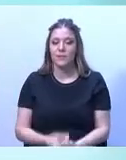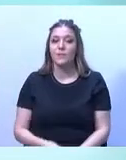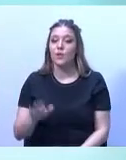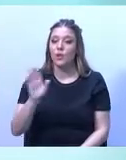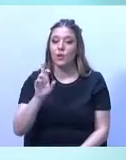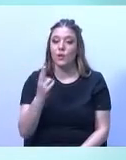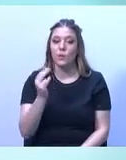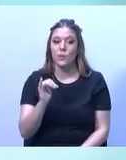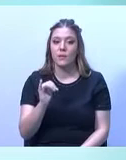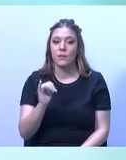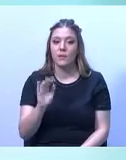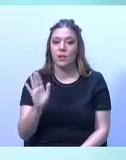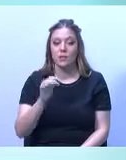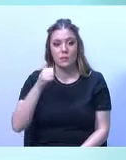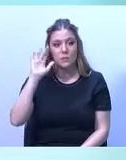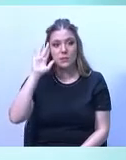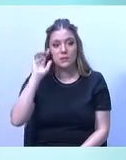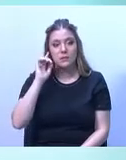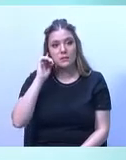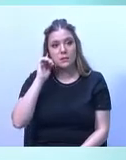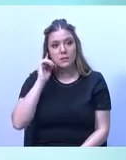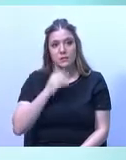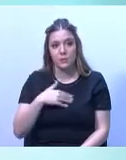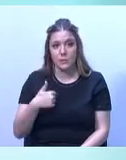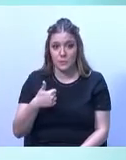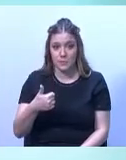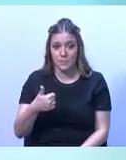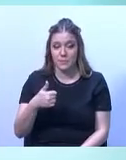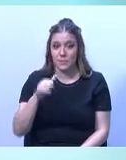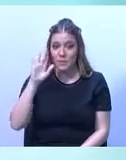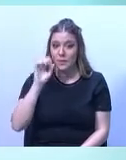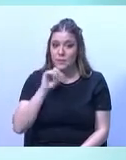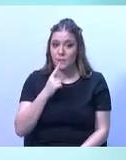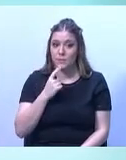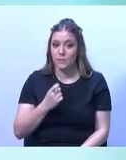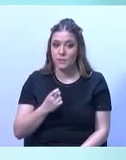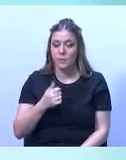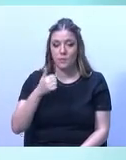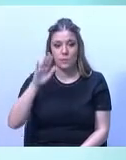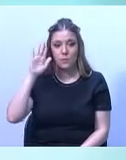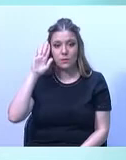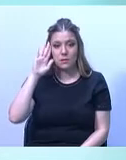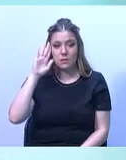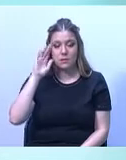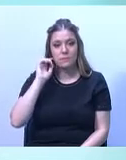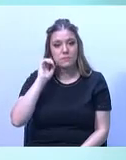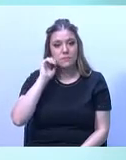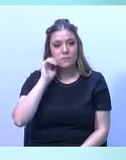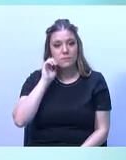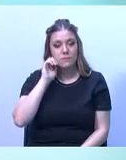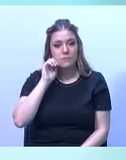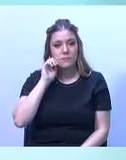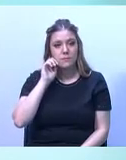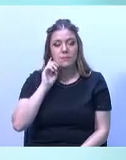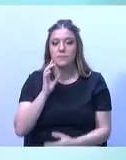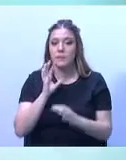Olá, Rui. Olá, boa tarde. Como está? Boa tarde. Pode fazer a sua pergunta. Muito boa tarde. Boa tarde mesmo. Boa tarde, doutor. É